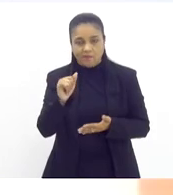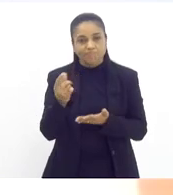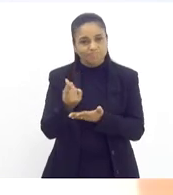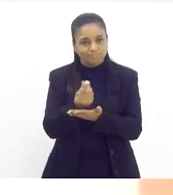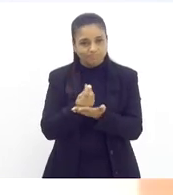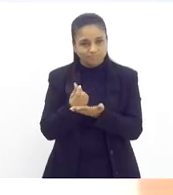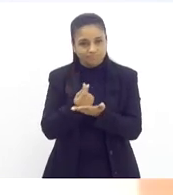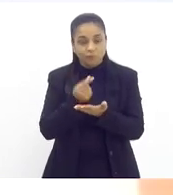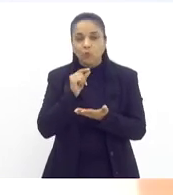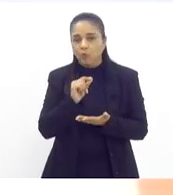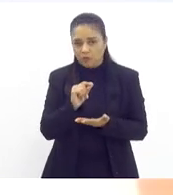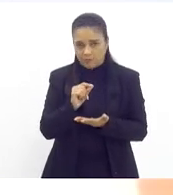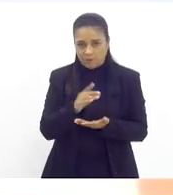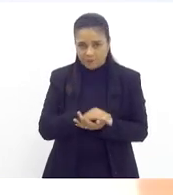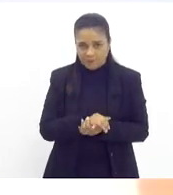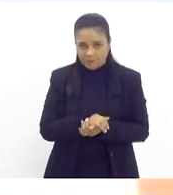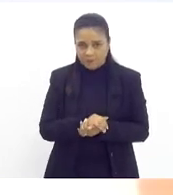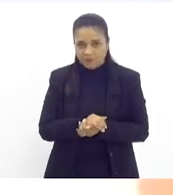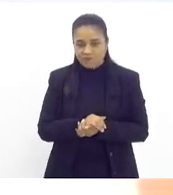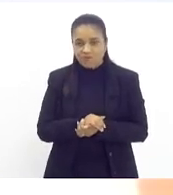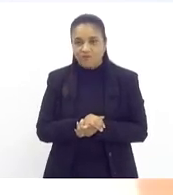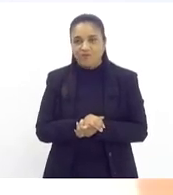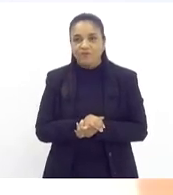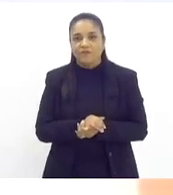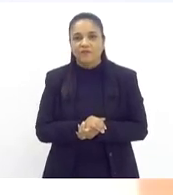justamente essa, né? Até que ponto que